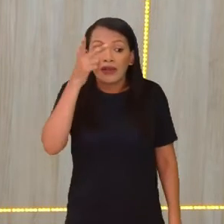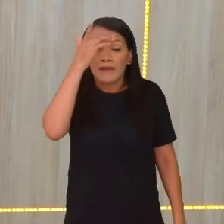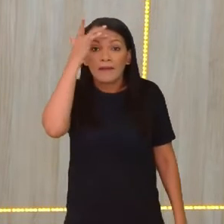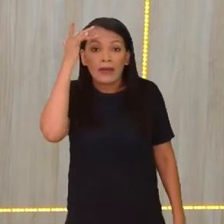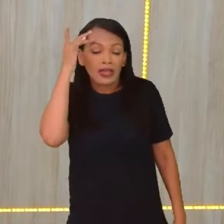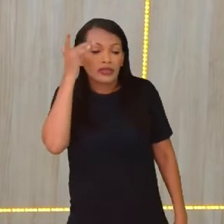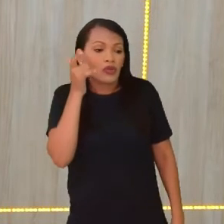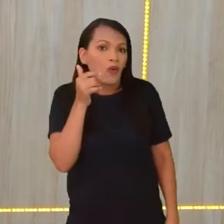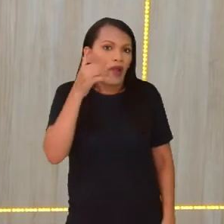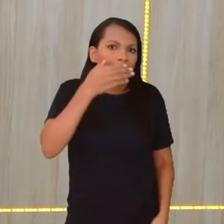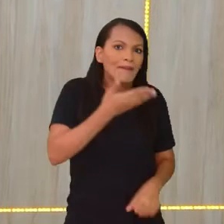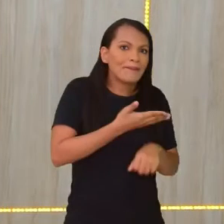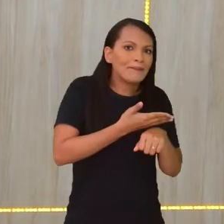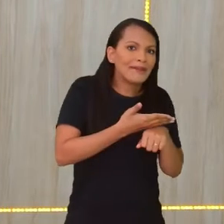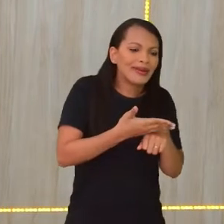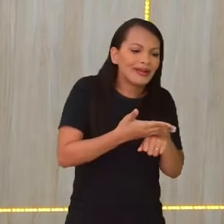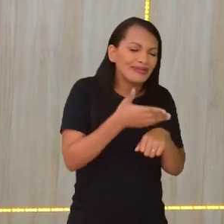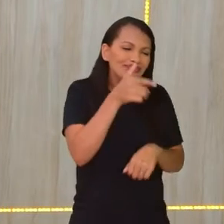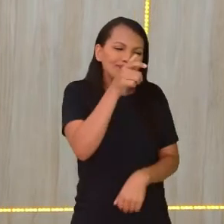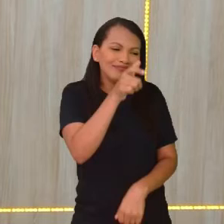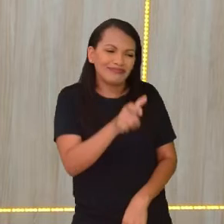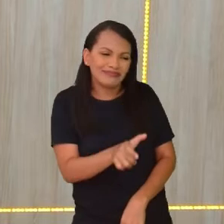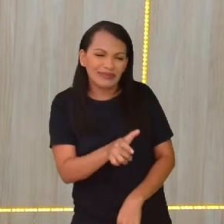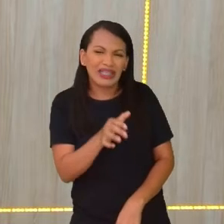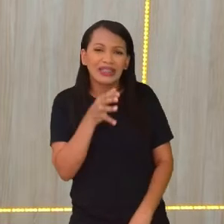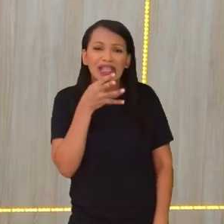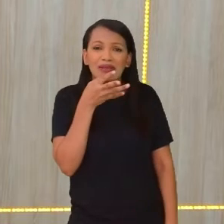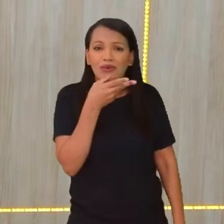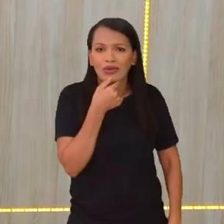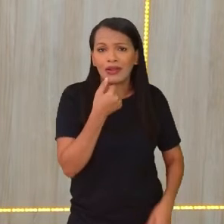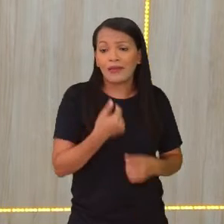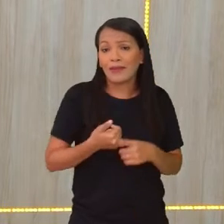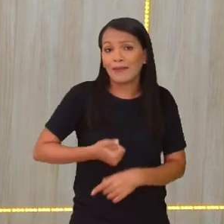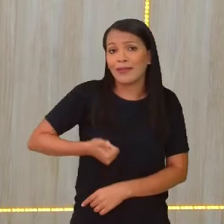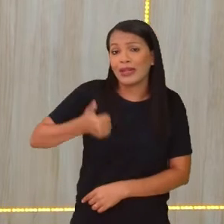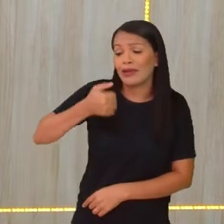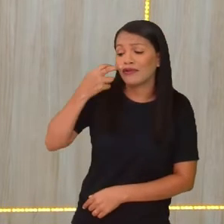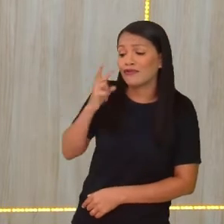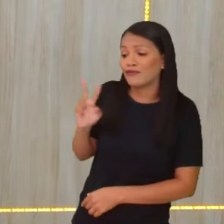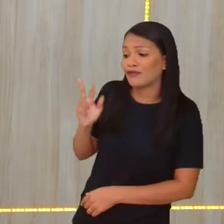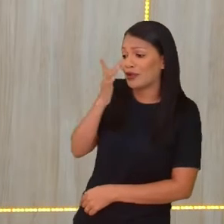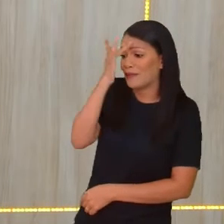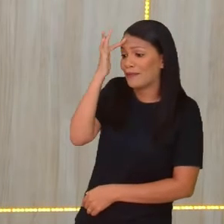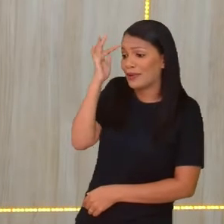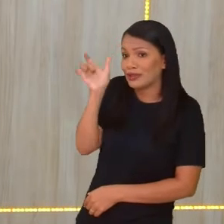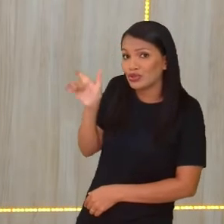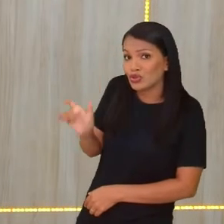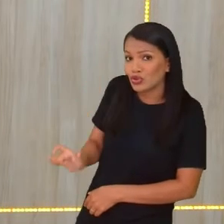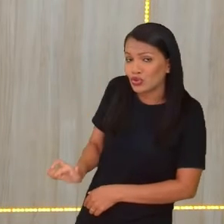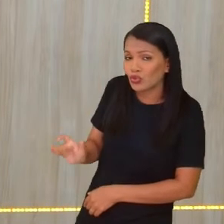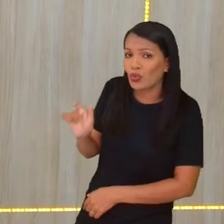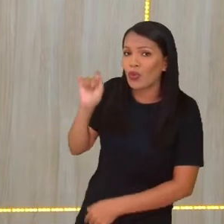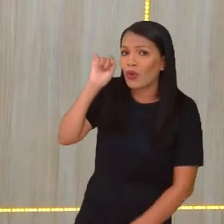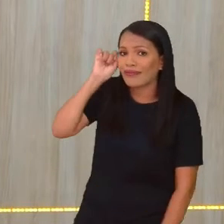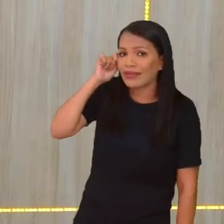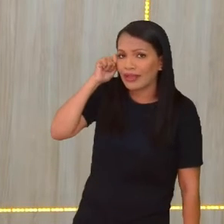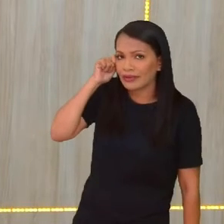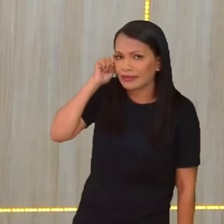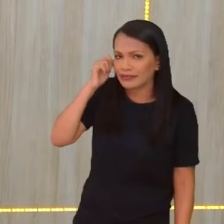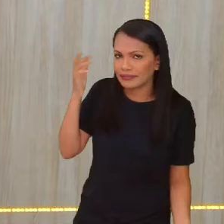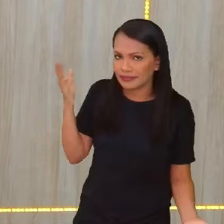Detalhe, mais uma vez dizendo, não estamos aqui declarando, né, que a Polícia Militar é uma